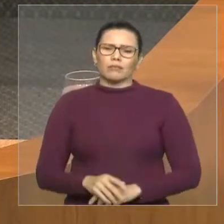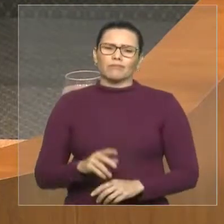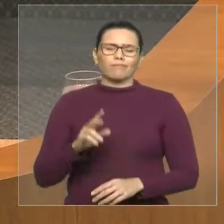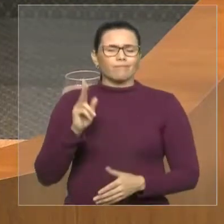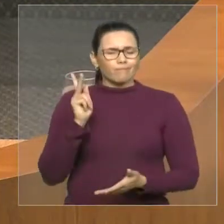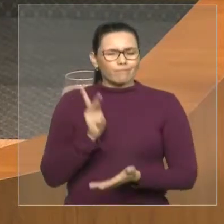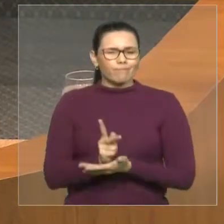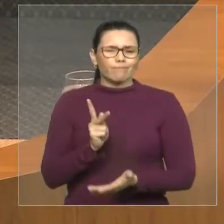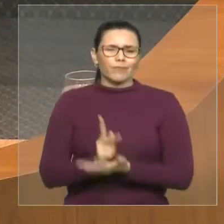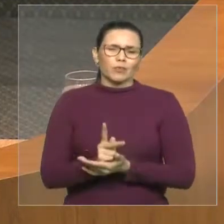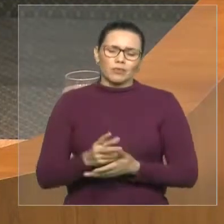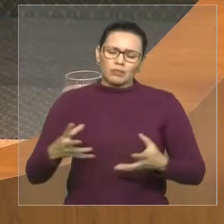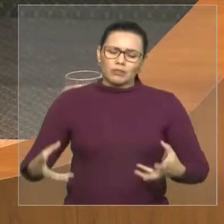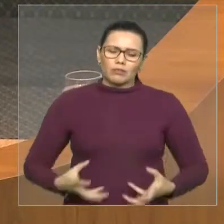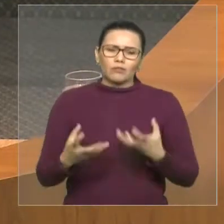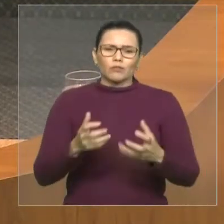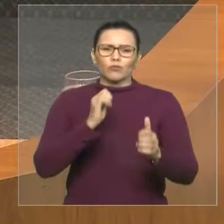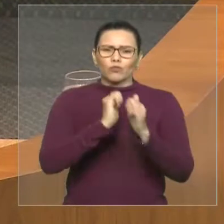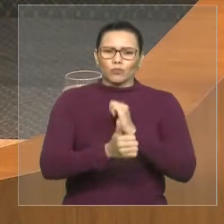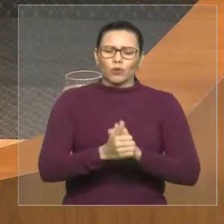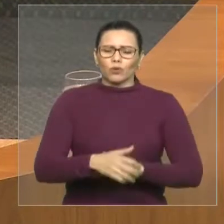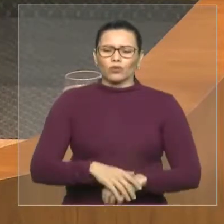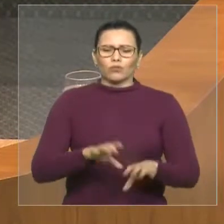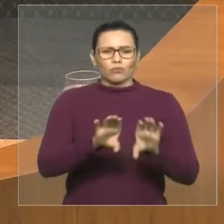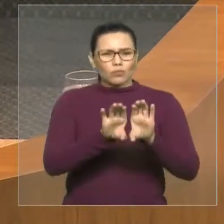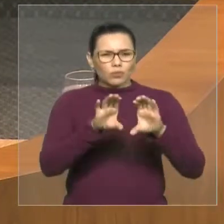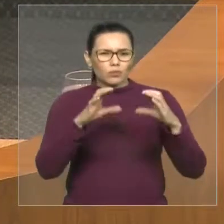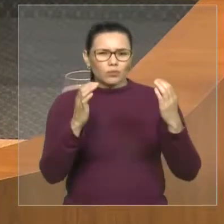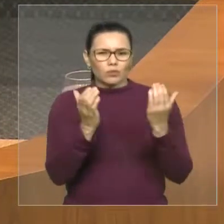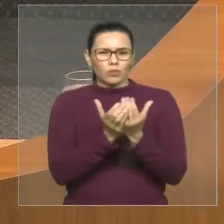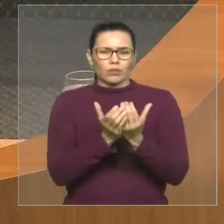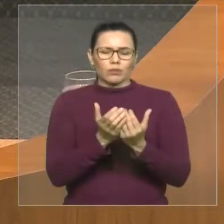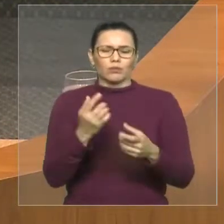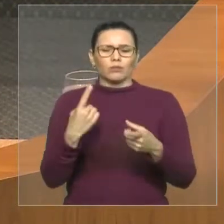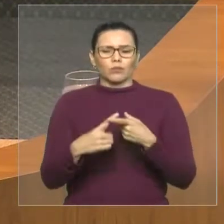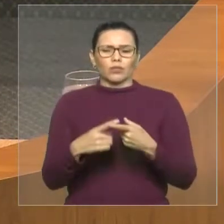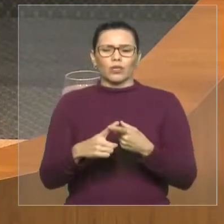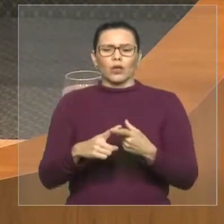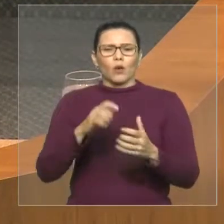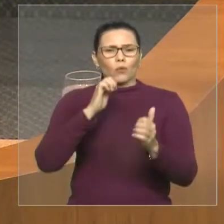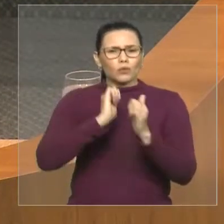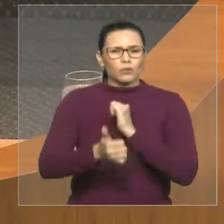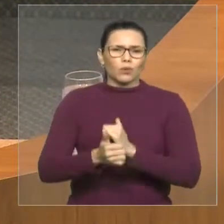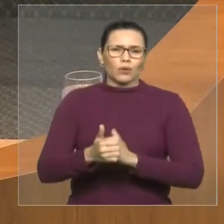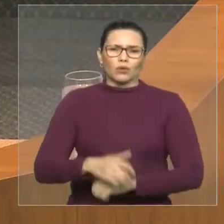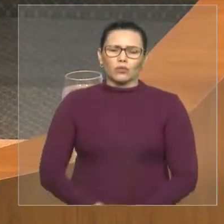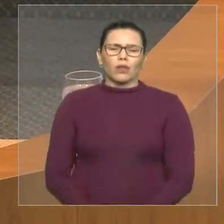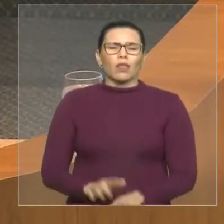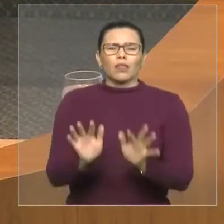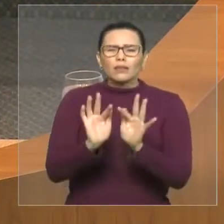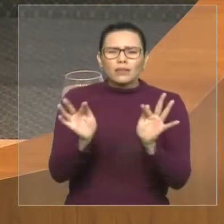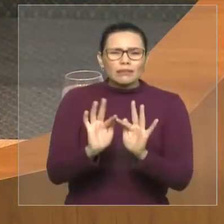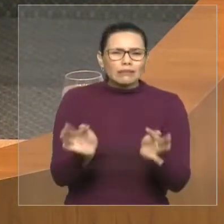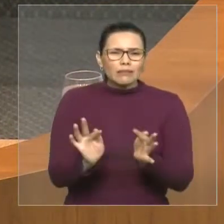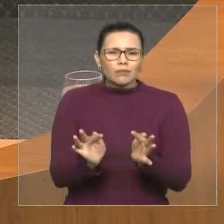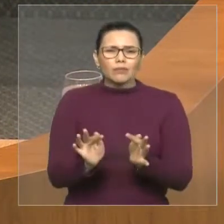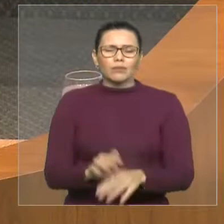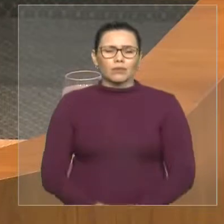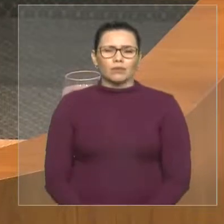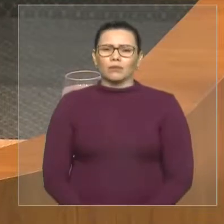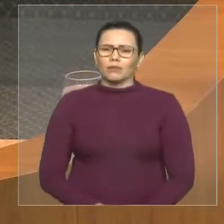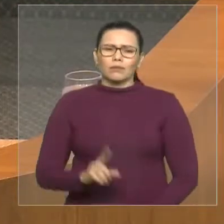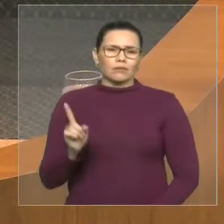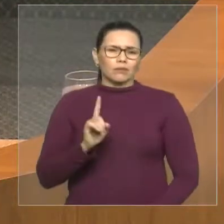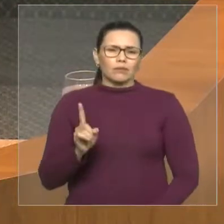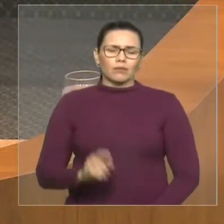O esporte é muito mais do que o esporte por si só, que já é muita coisa, já é uma garantia social fundamental.